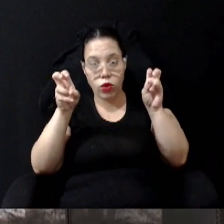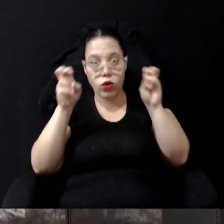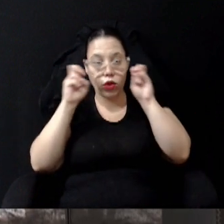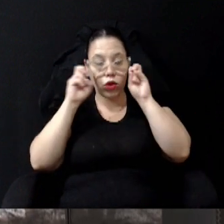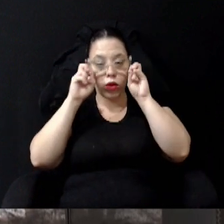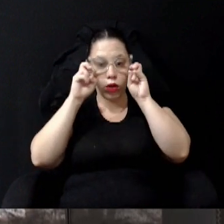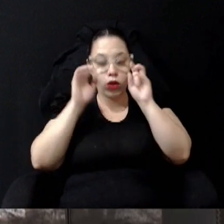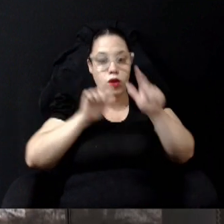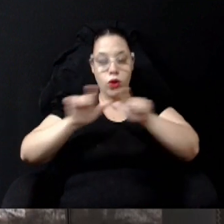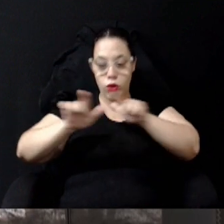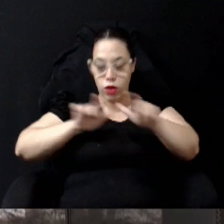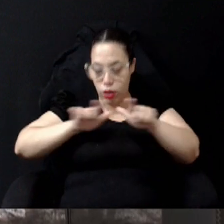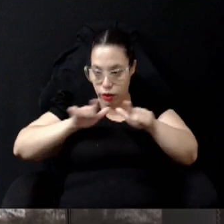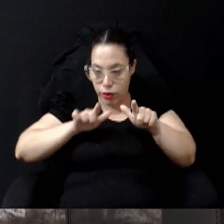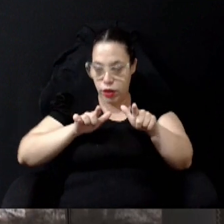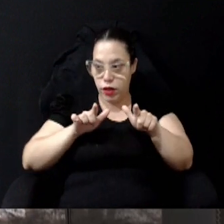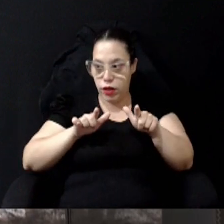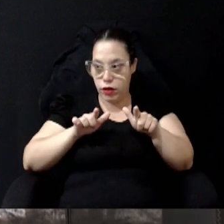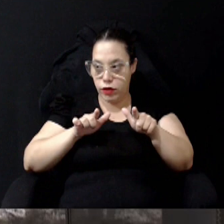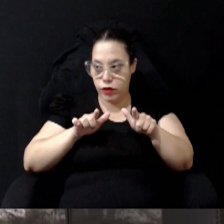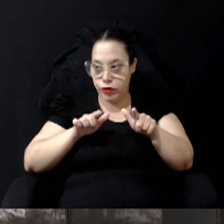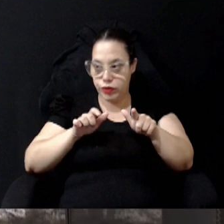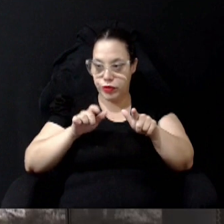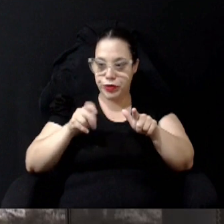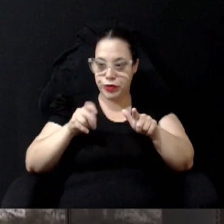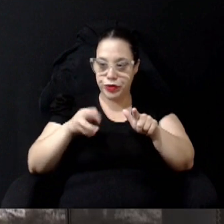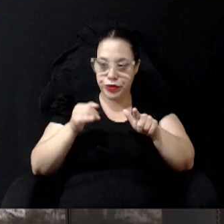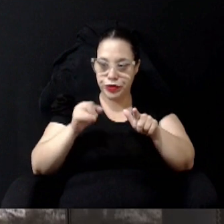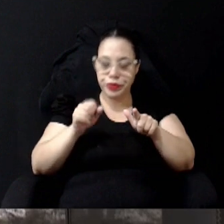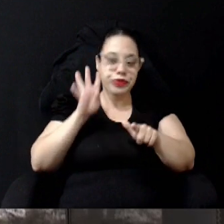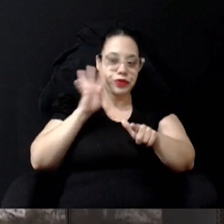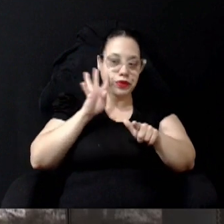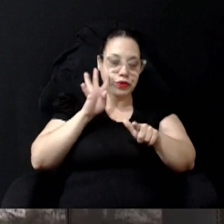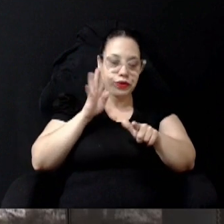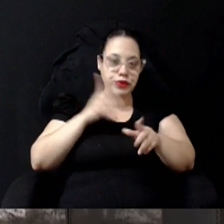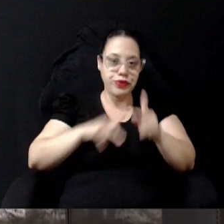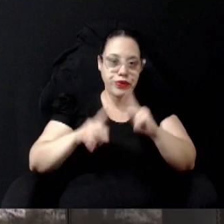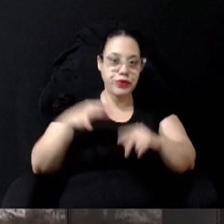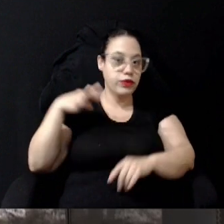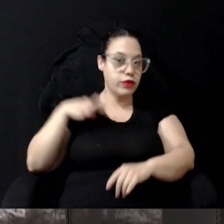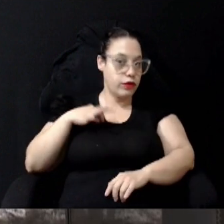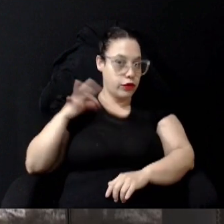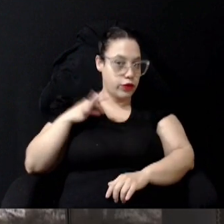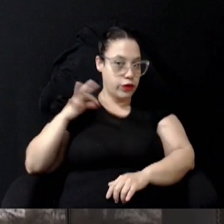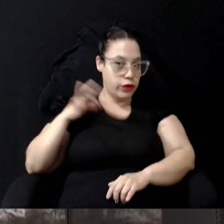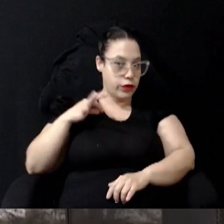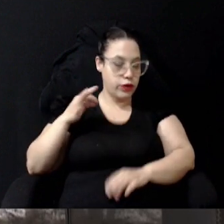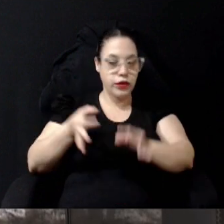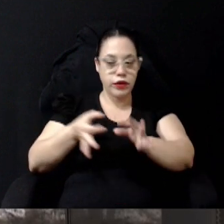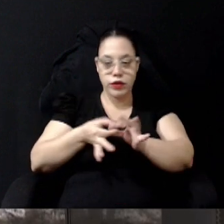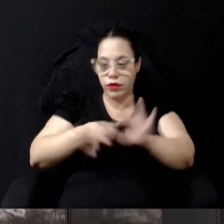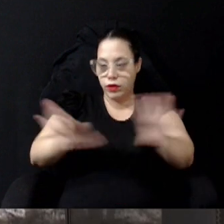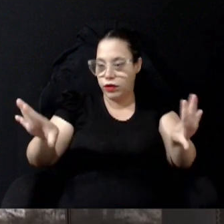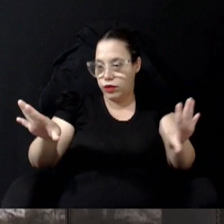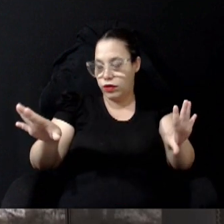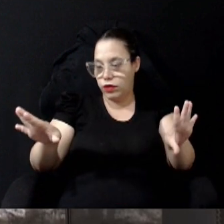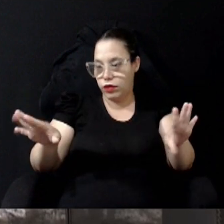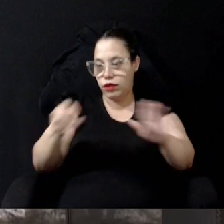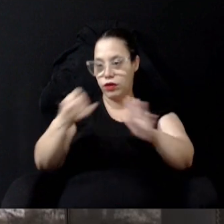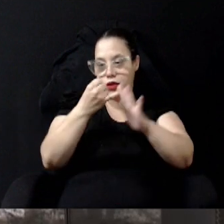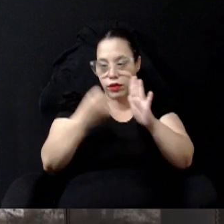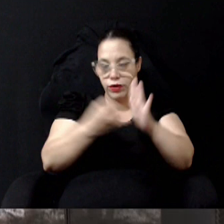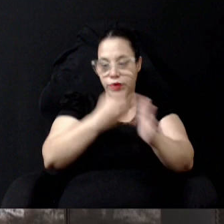trabalho nas promotoras legais populares é voluntário, desvinculado de instituições